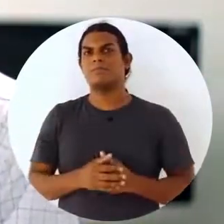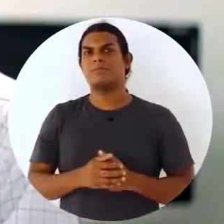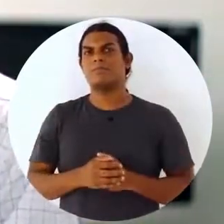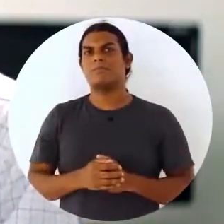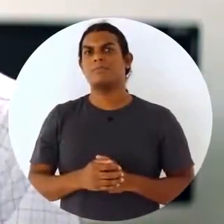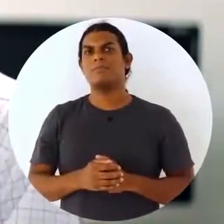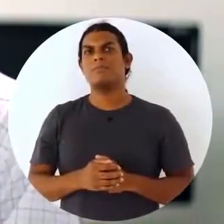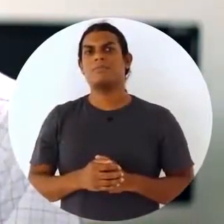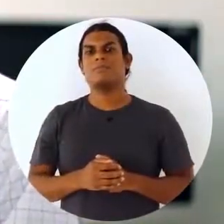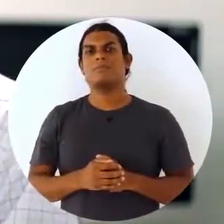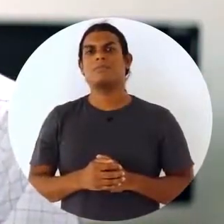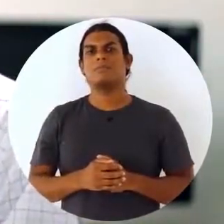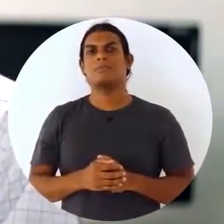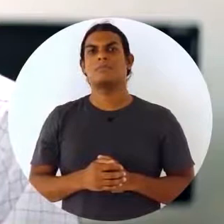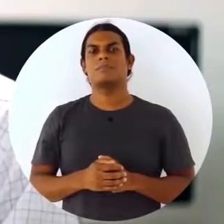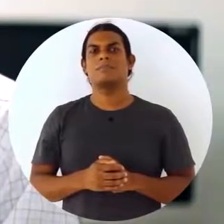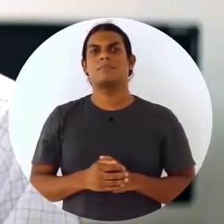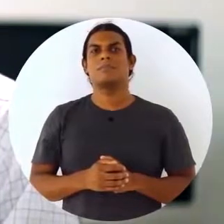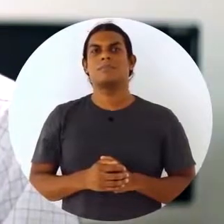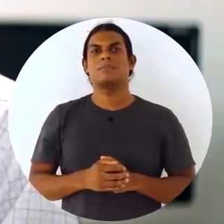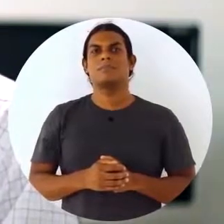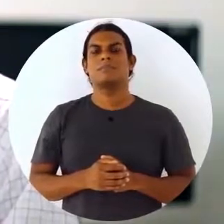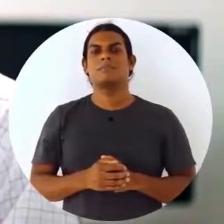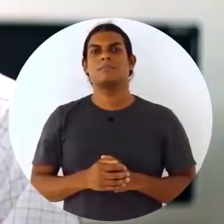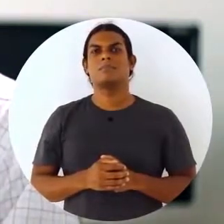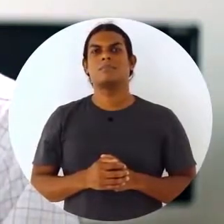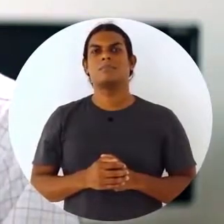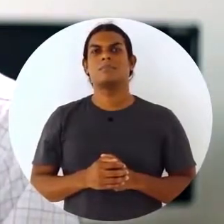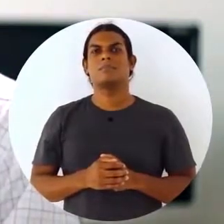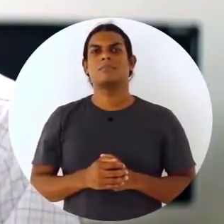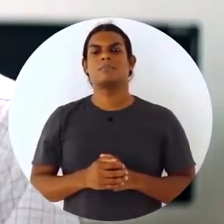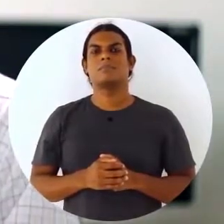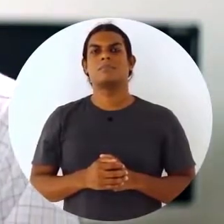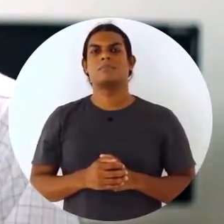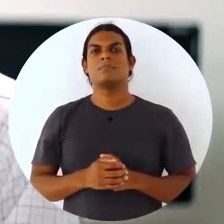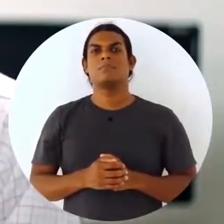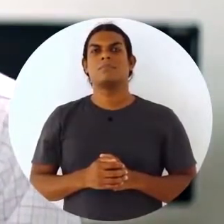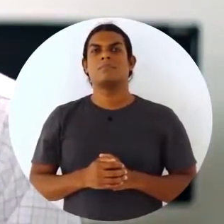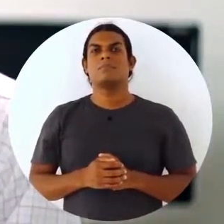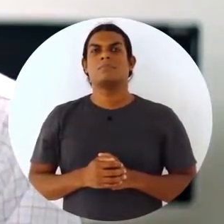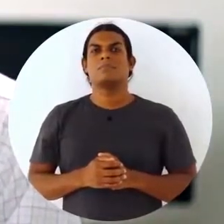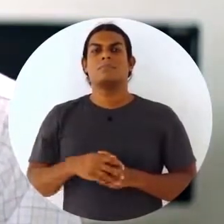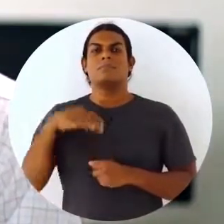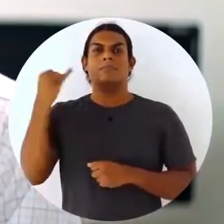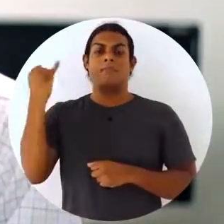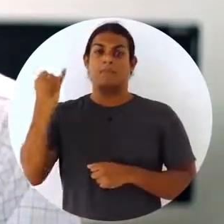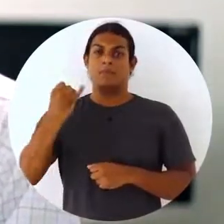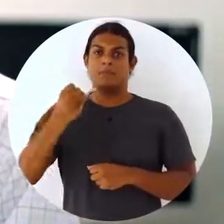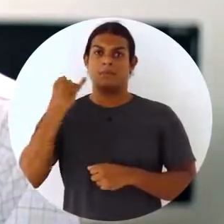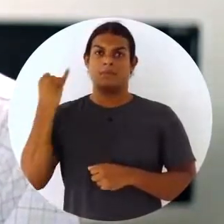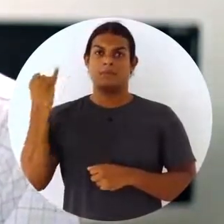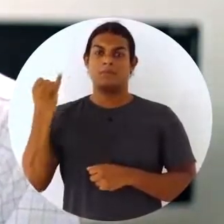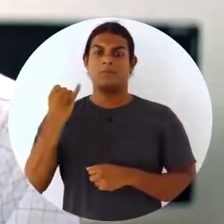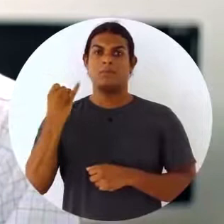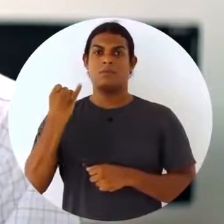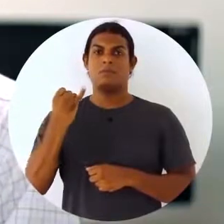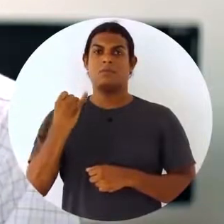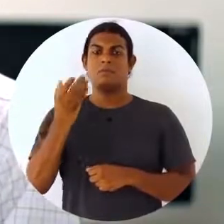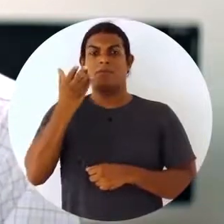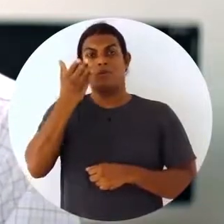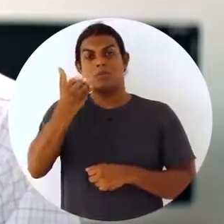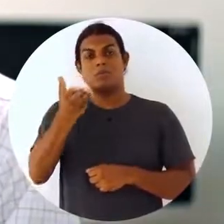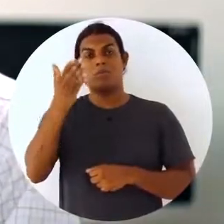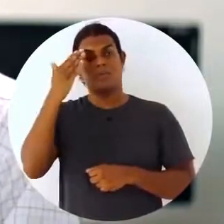possa ter disponível para ele mais informação que até então ele não teria. É importante que fique atento a